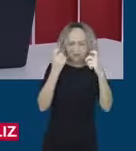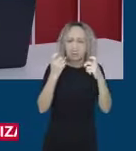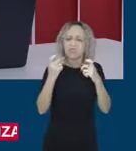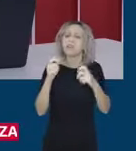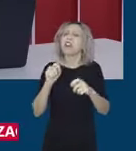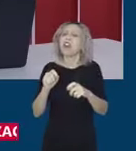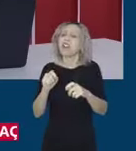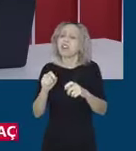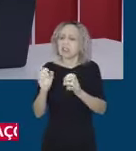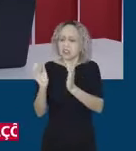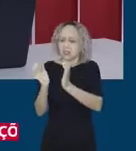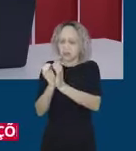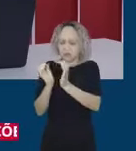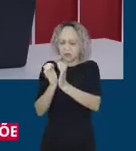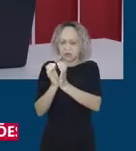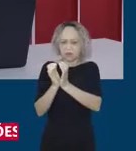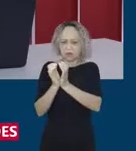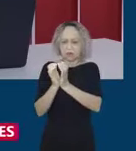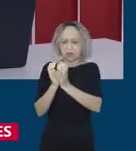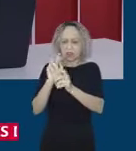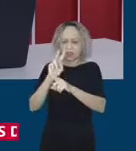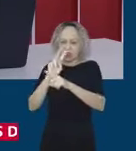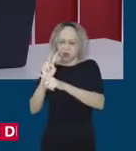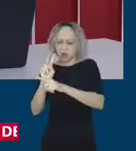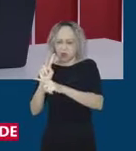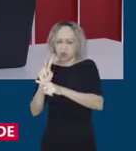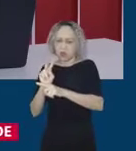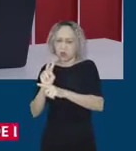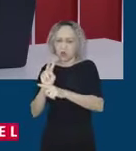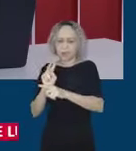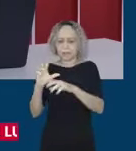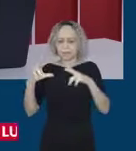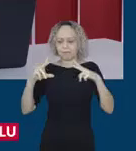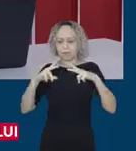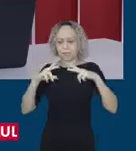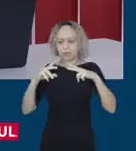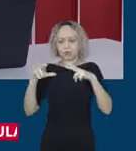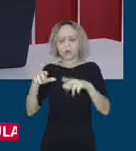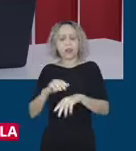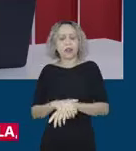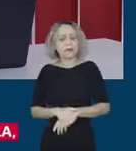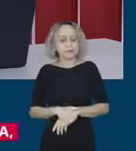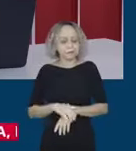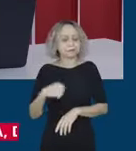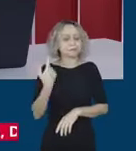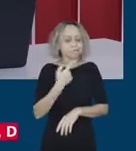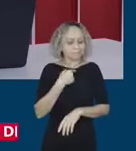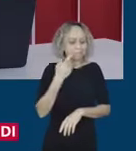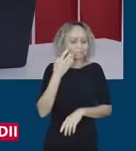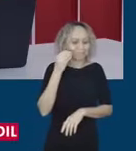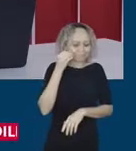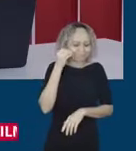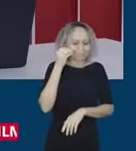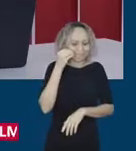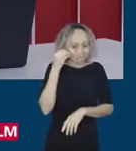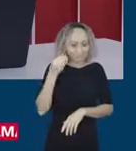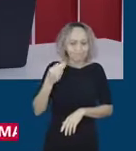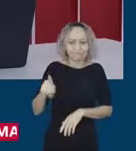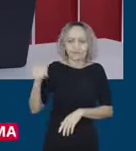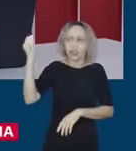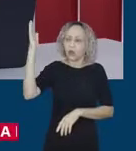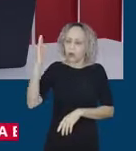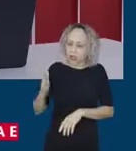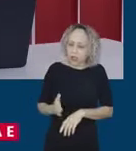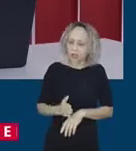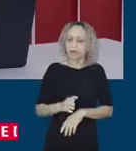segurança, né, privados. E a gente tem vivenciado isso no Brasil com muita frequência, agentes públicos